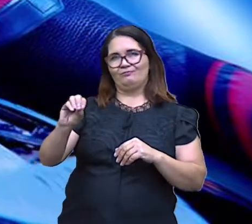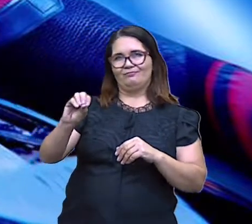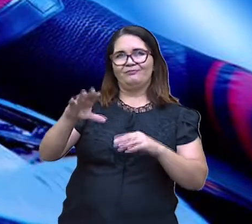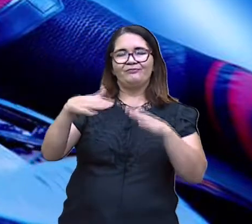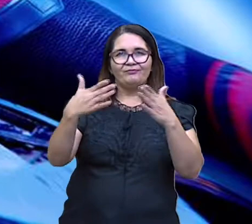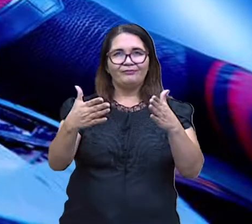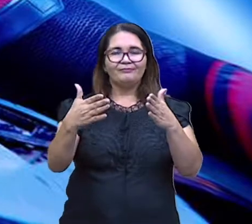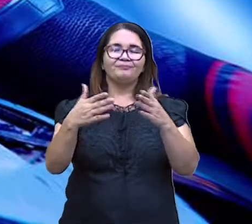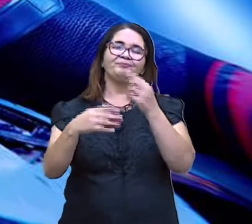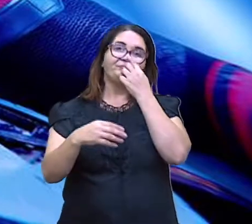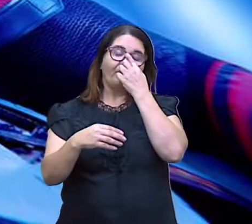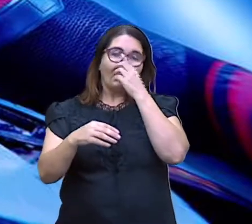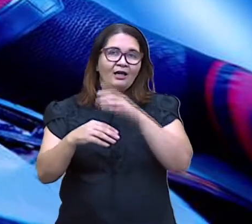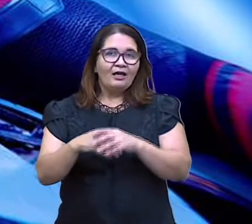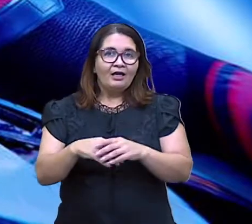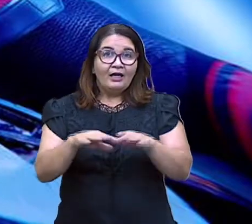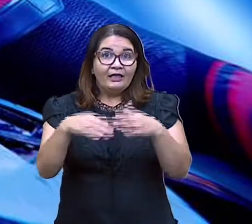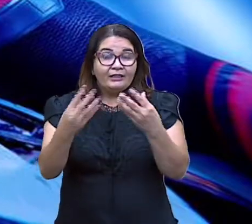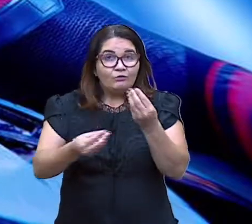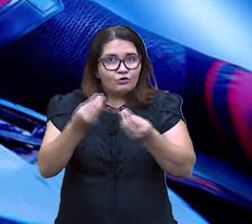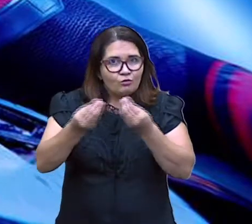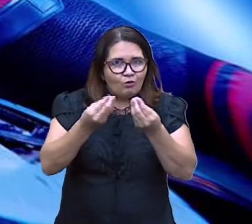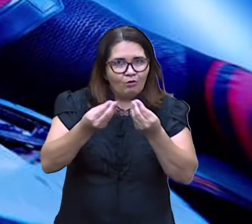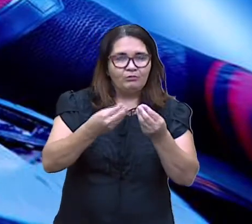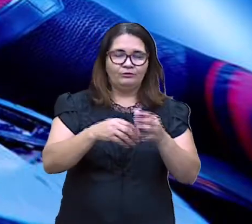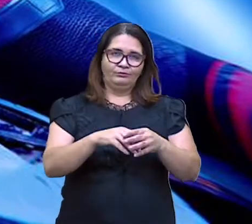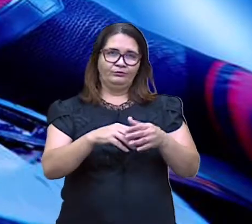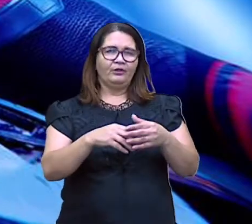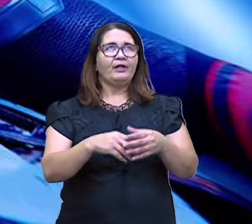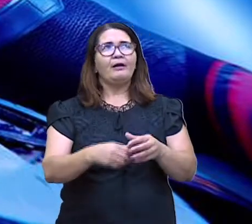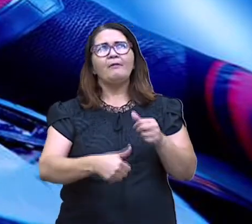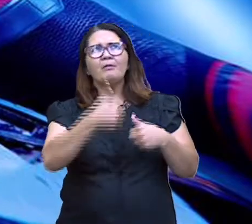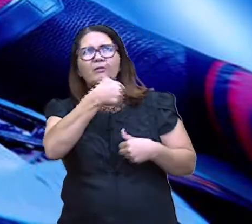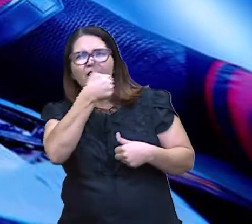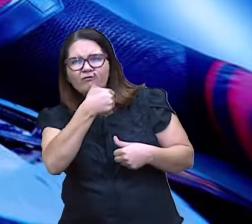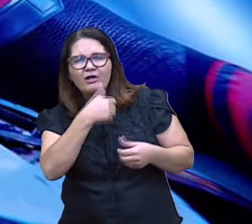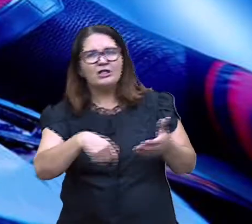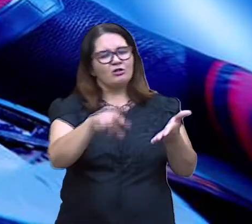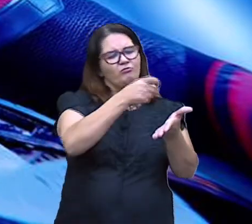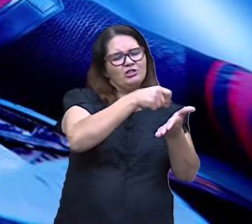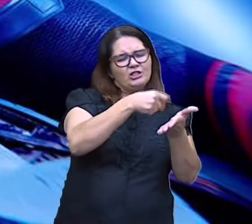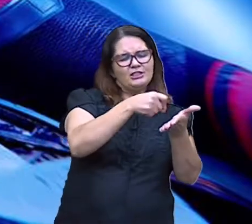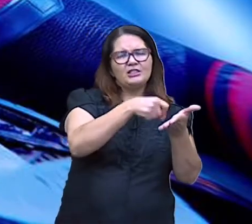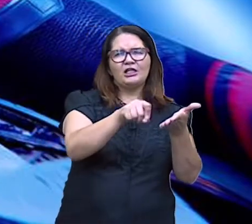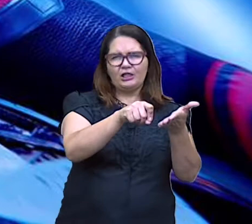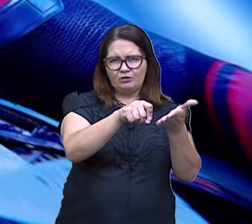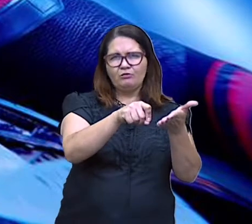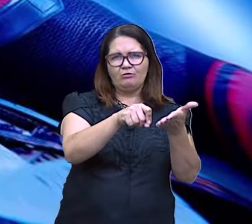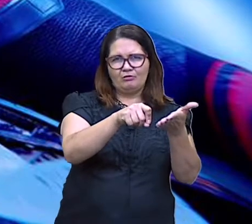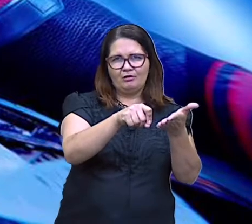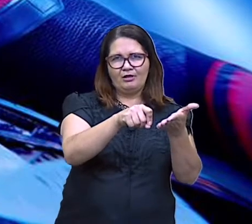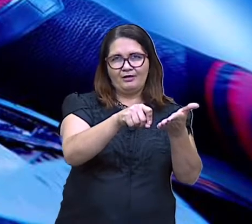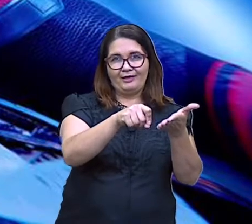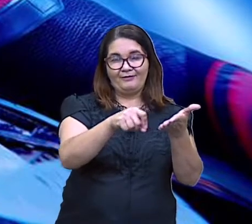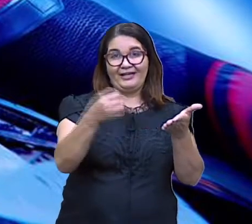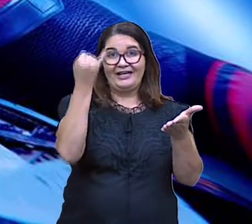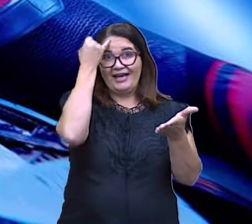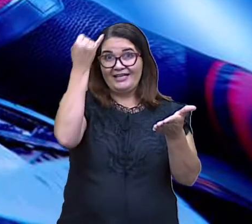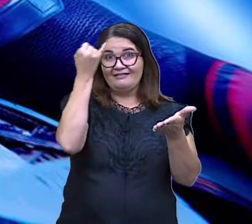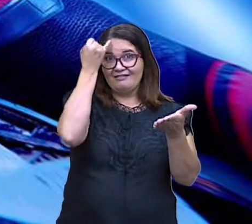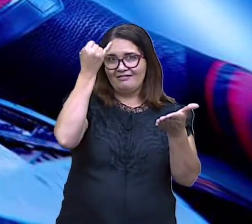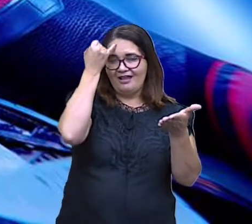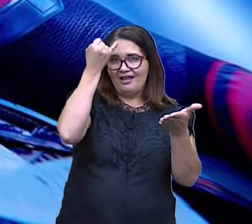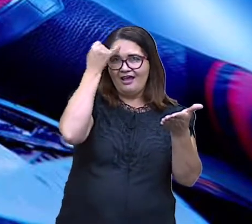professora? Bom, até o roteiro ele ser escrito pela primeira vez, ele está onde, pessoal? Que eu falei lá no início? Na cabeça do escritor,